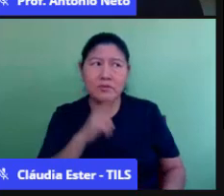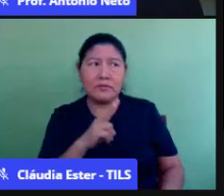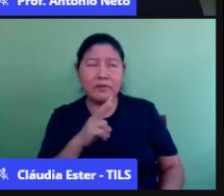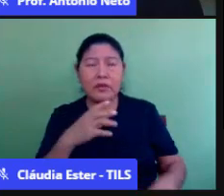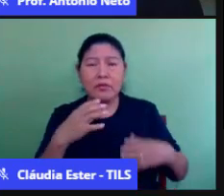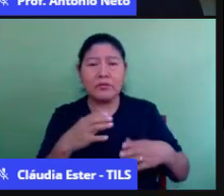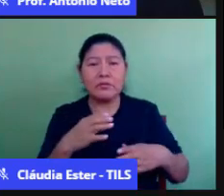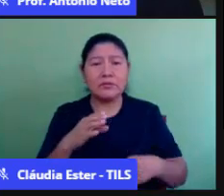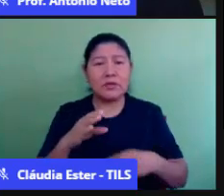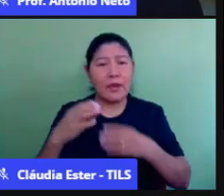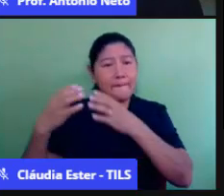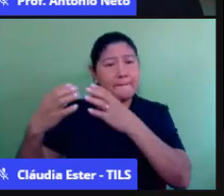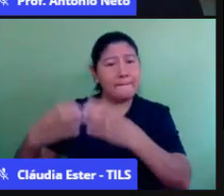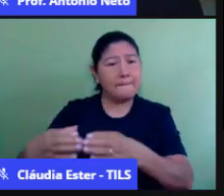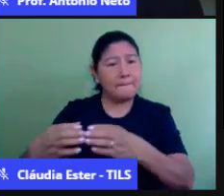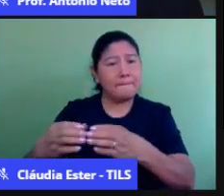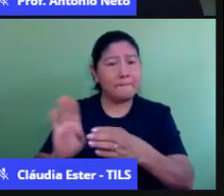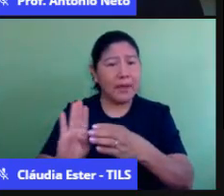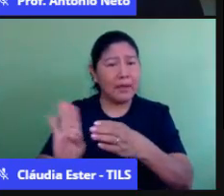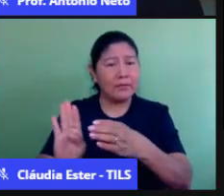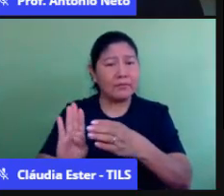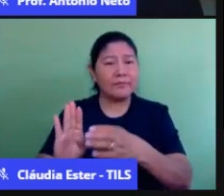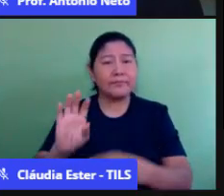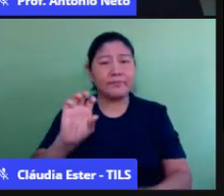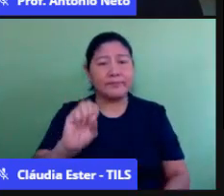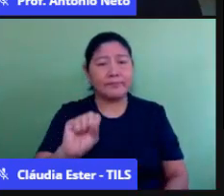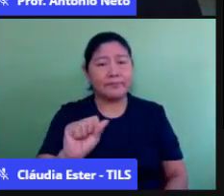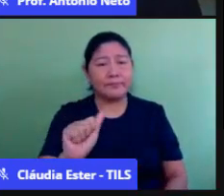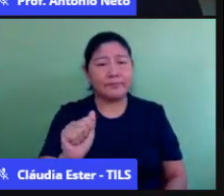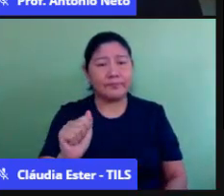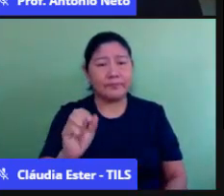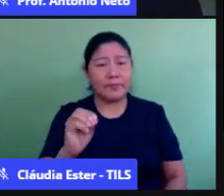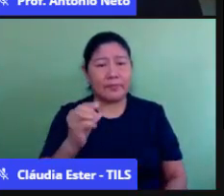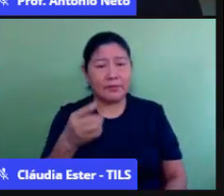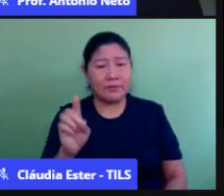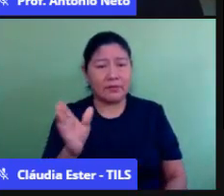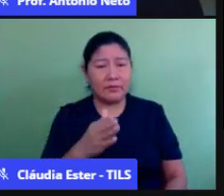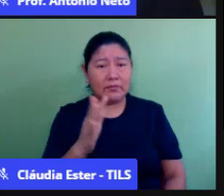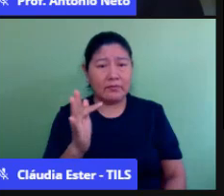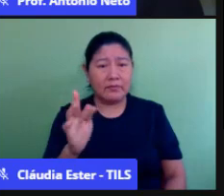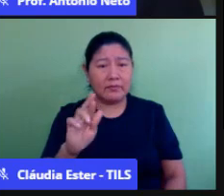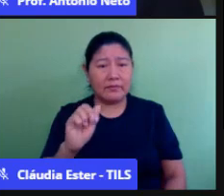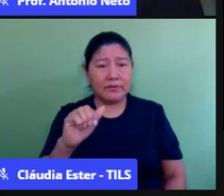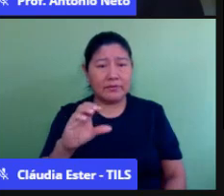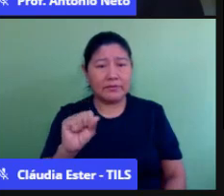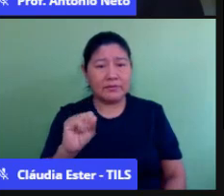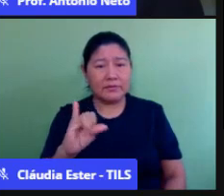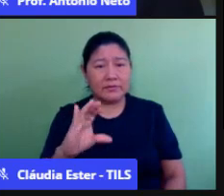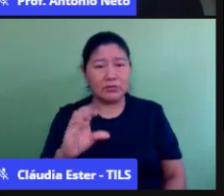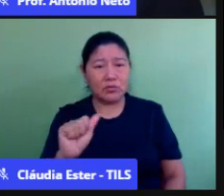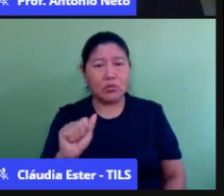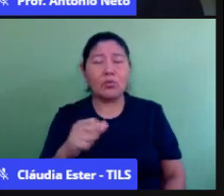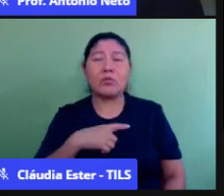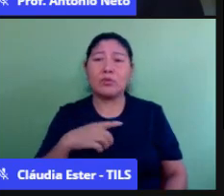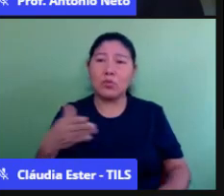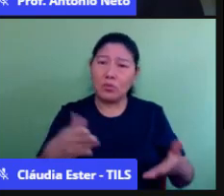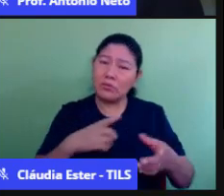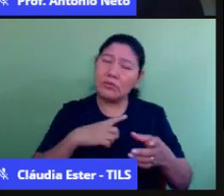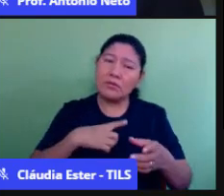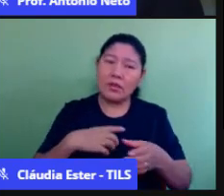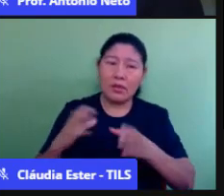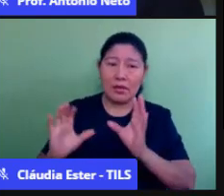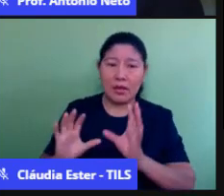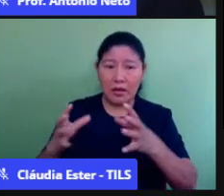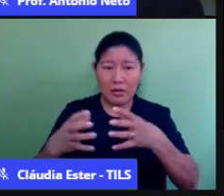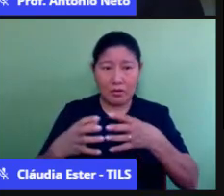Francisco, e que a gente tem também, depois, mais tarde, a comunidade da tia Eva, né? E outros